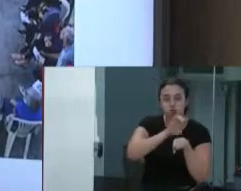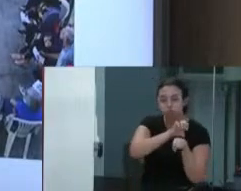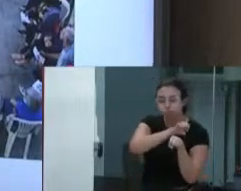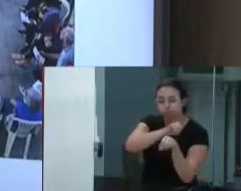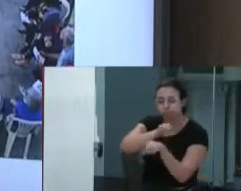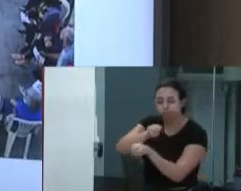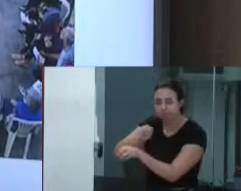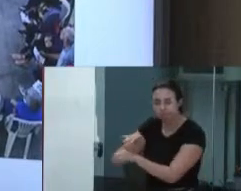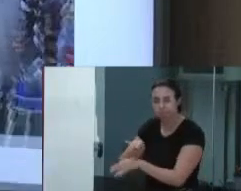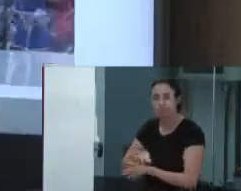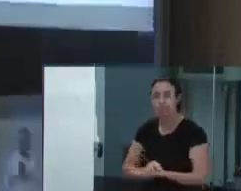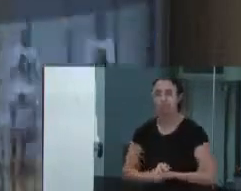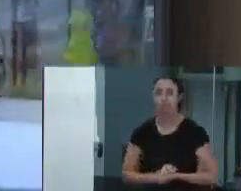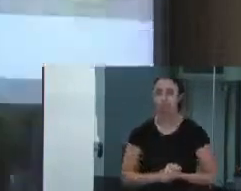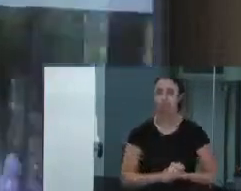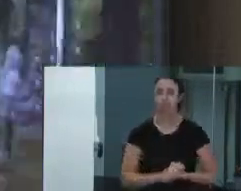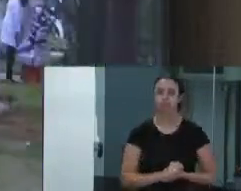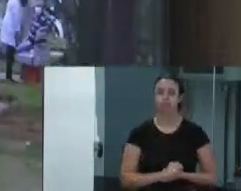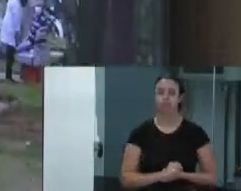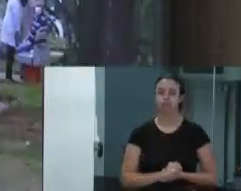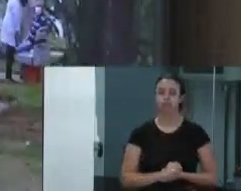feitas.